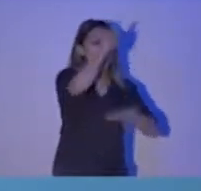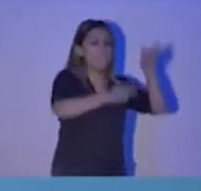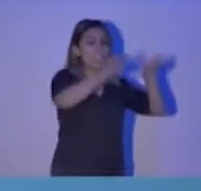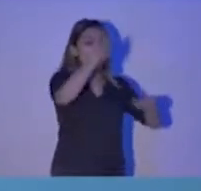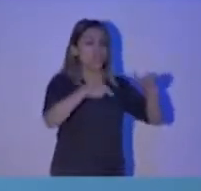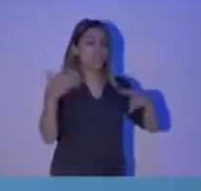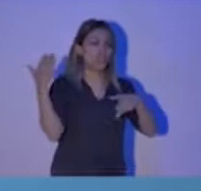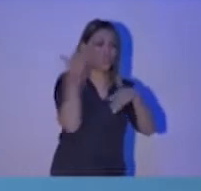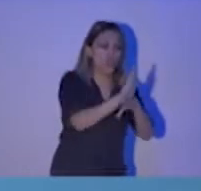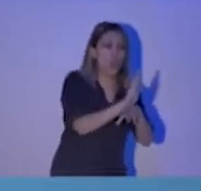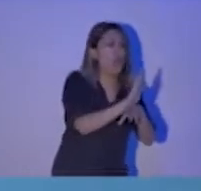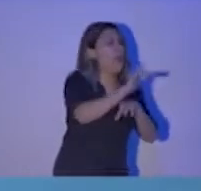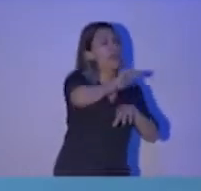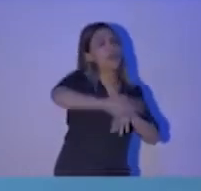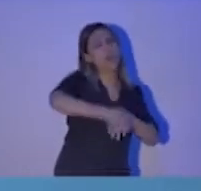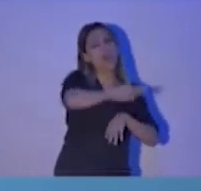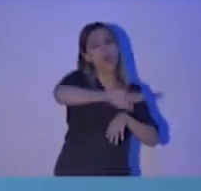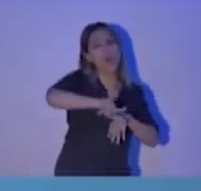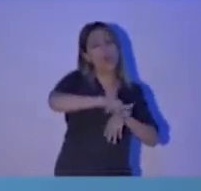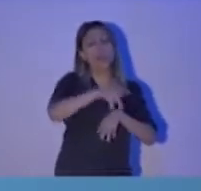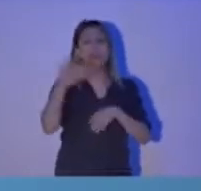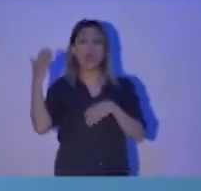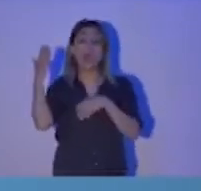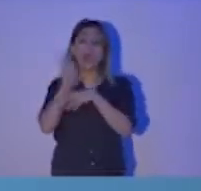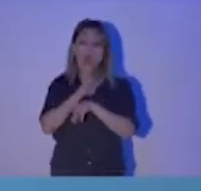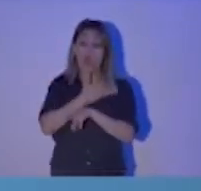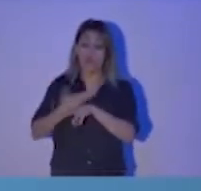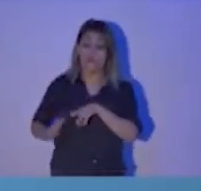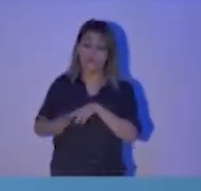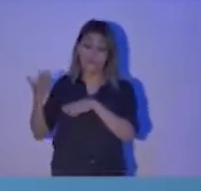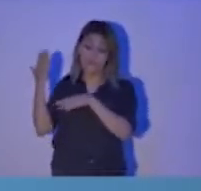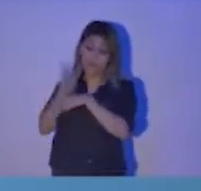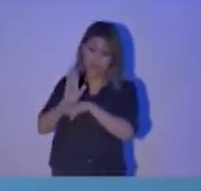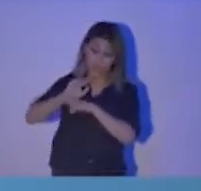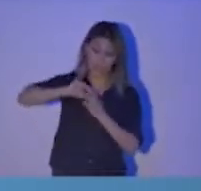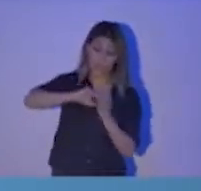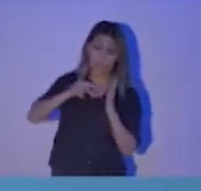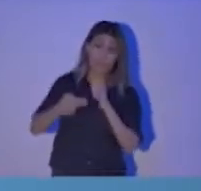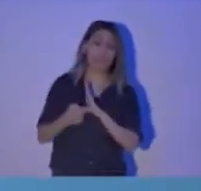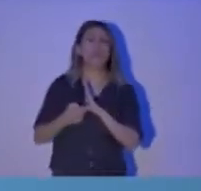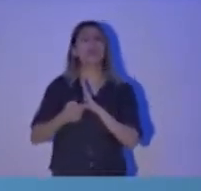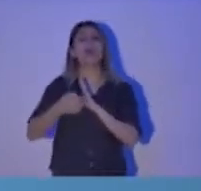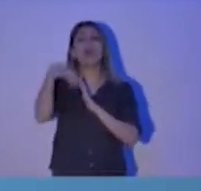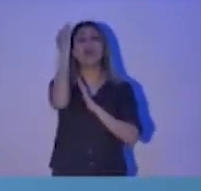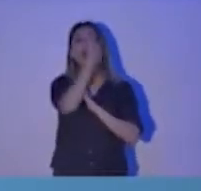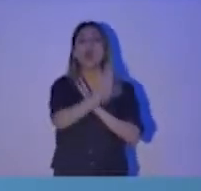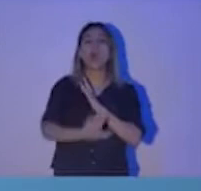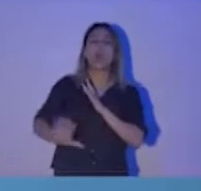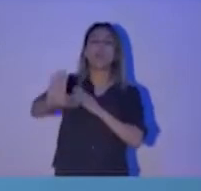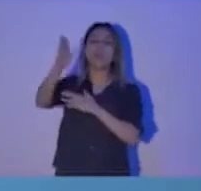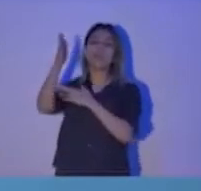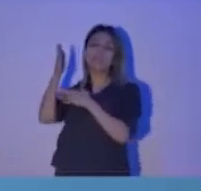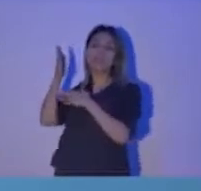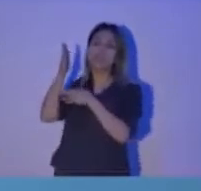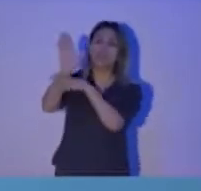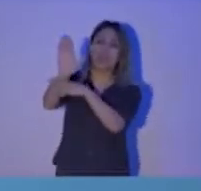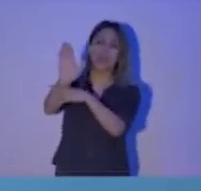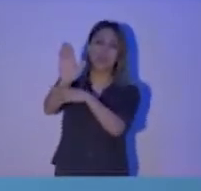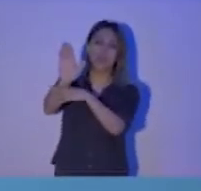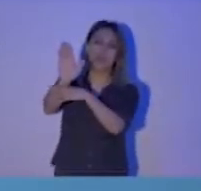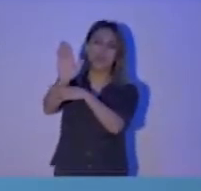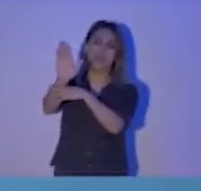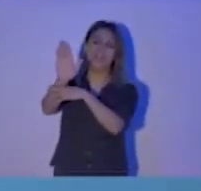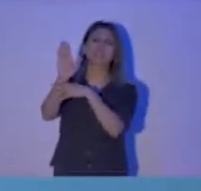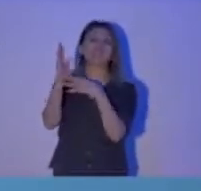certo. Não é mais uma opção de país, precisa dar certo. Então, falo isso com um sentimento de colaboração plena para que a